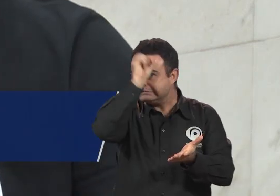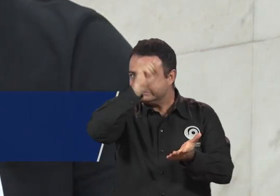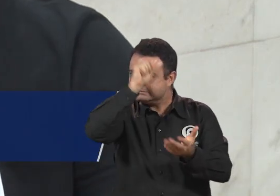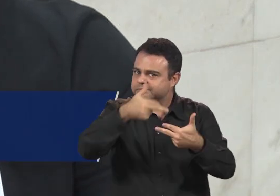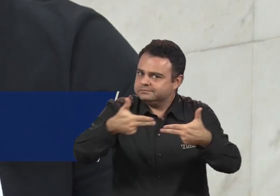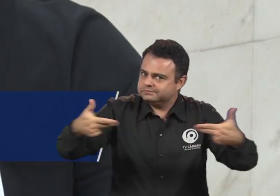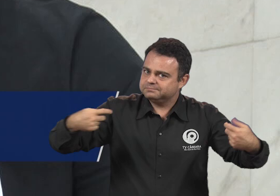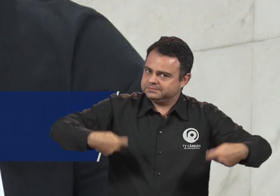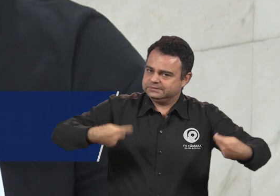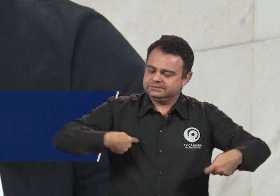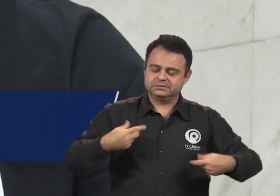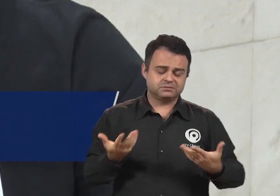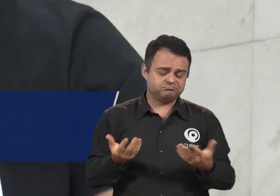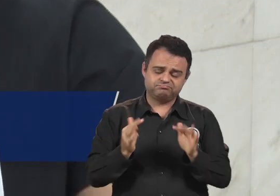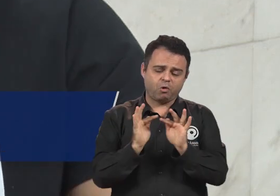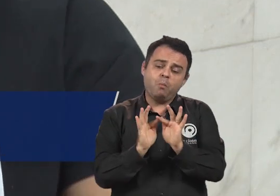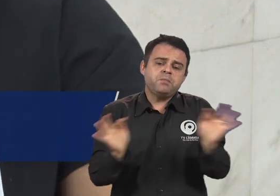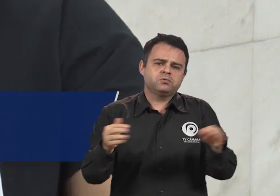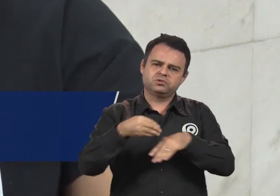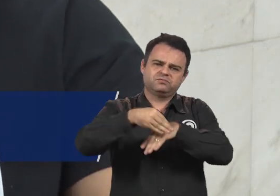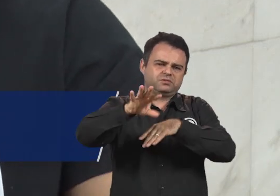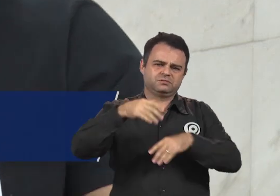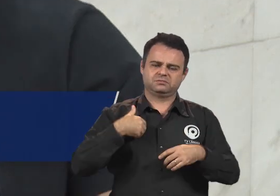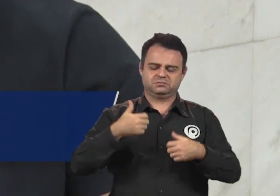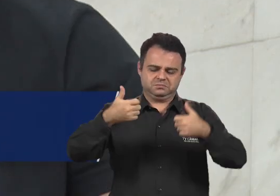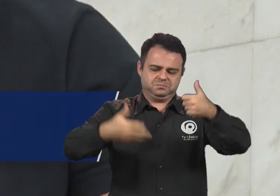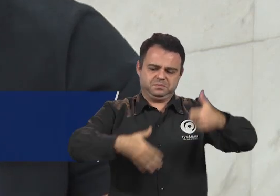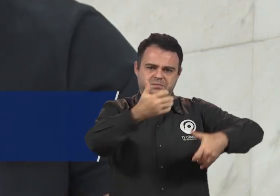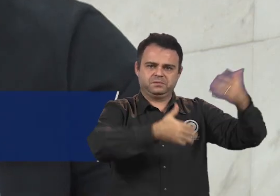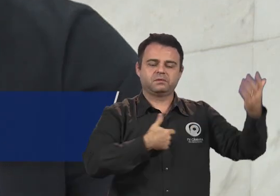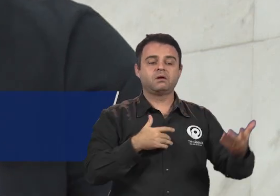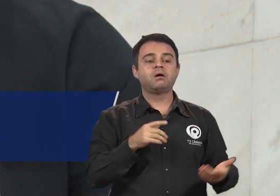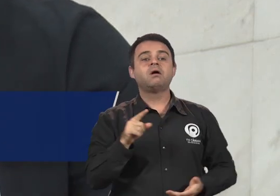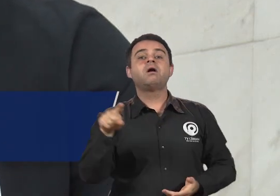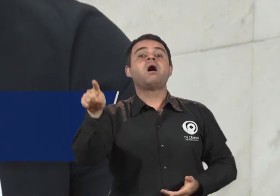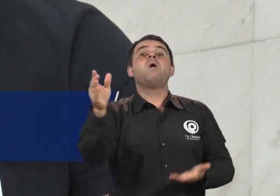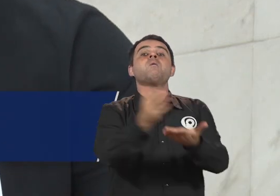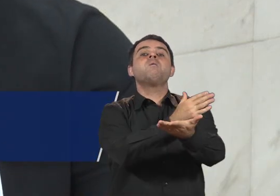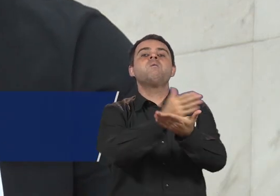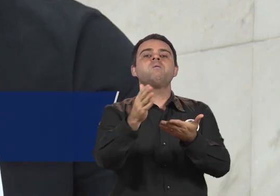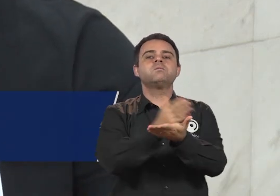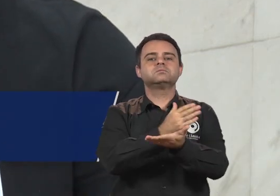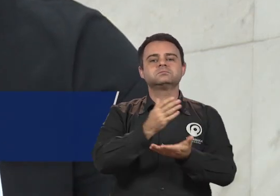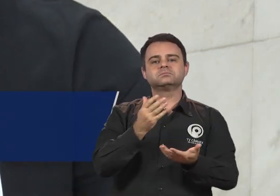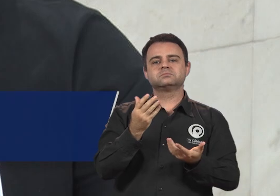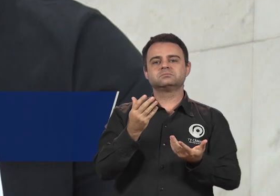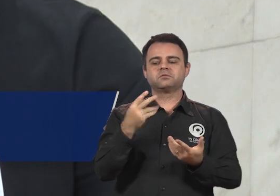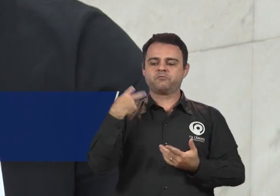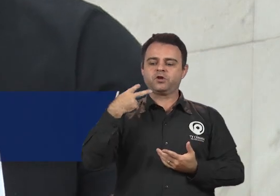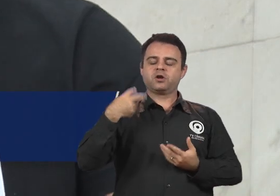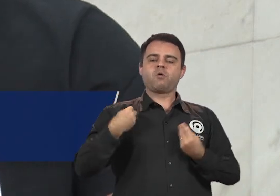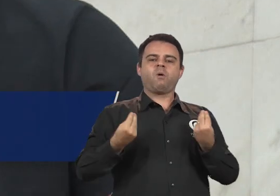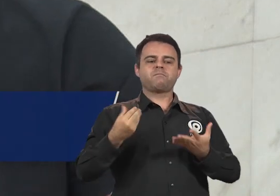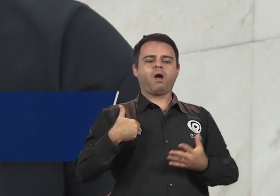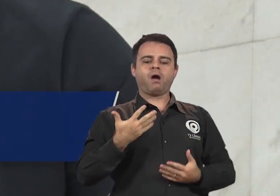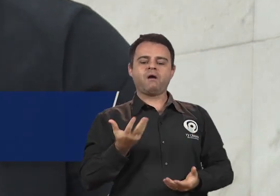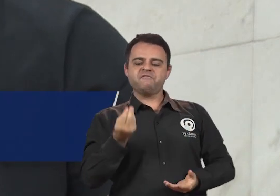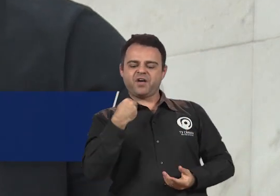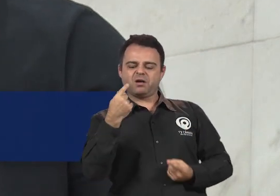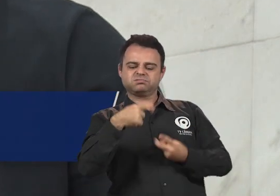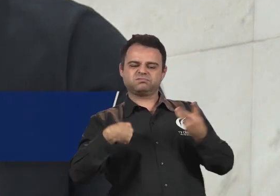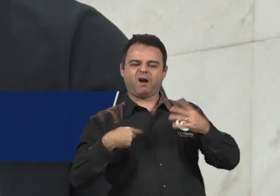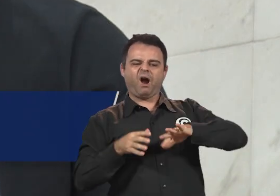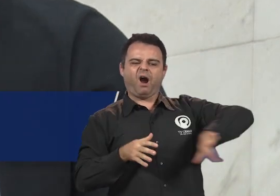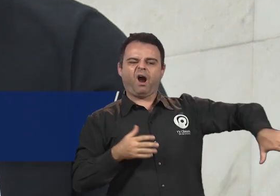Às vezes, muitos políticos não falam, né, aquilo que é suas fraquezas, mas não tenho. Minha vida é um livro aberto. Sou jovem, estou aprendendo